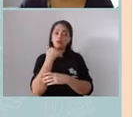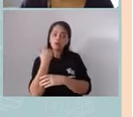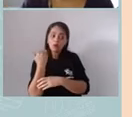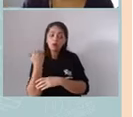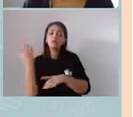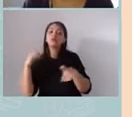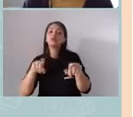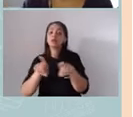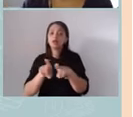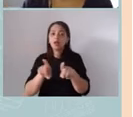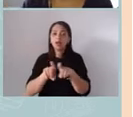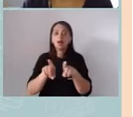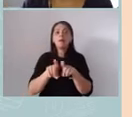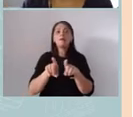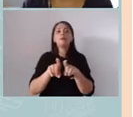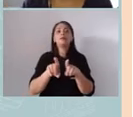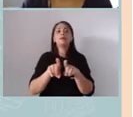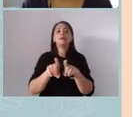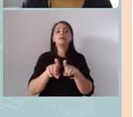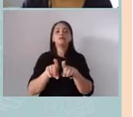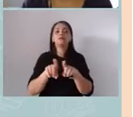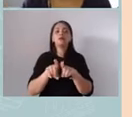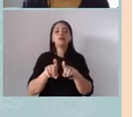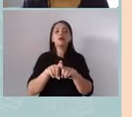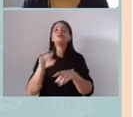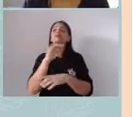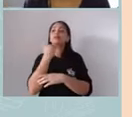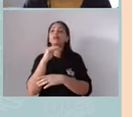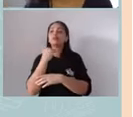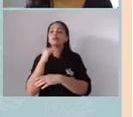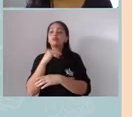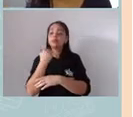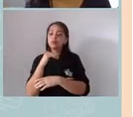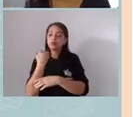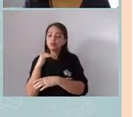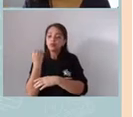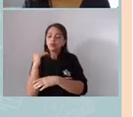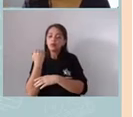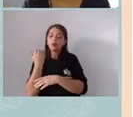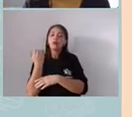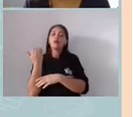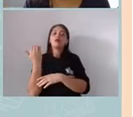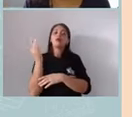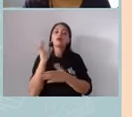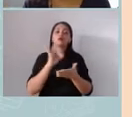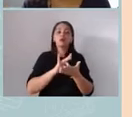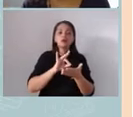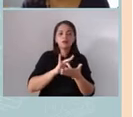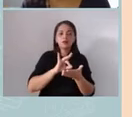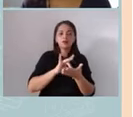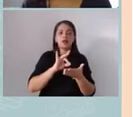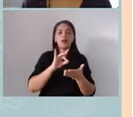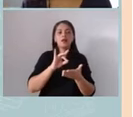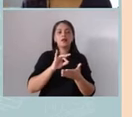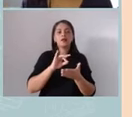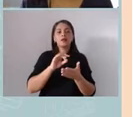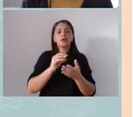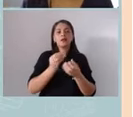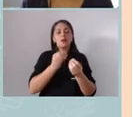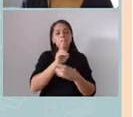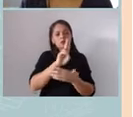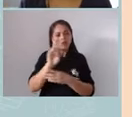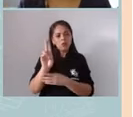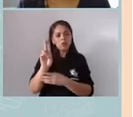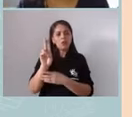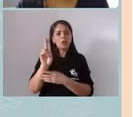comum é ser realmente o número de óbitos ser bem maior nos casos de meningite bacteriana, a meningite meningocócica, tá?